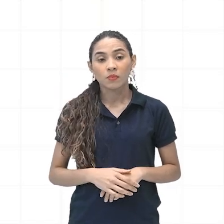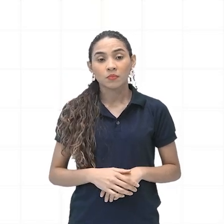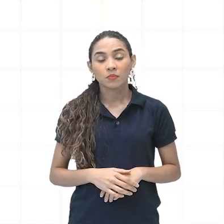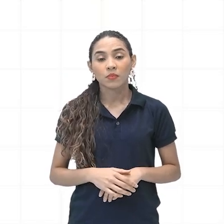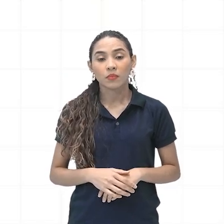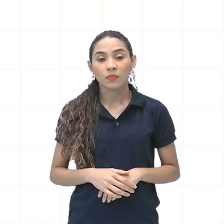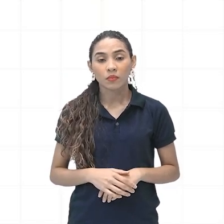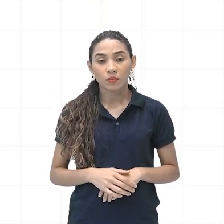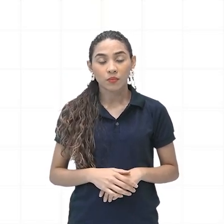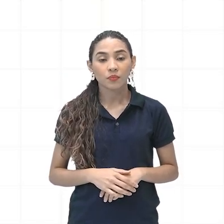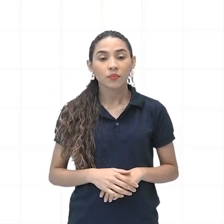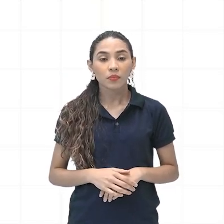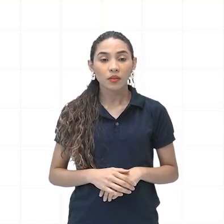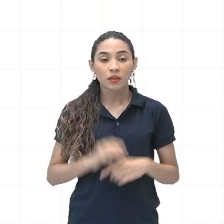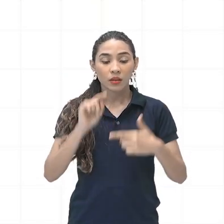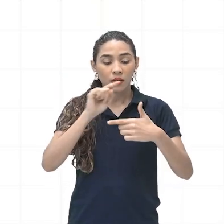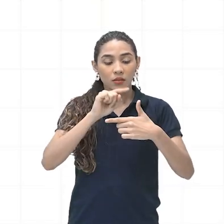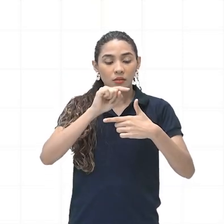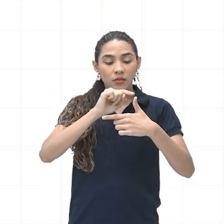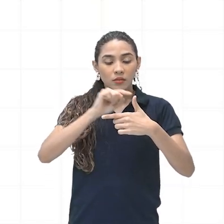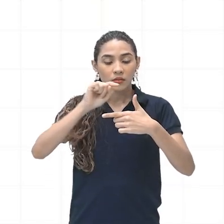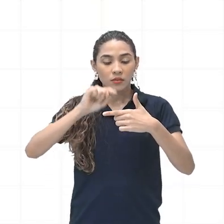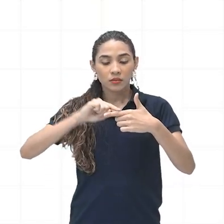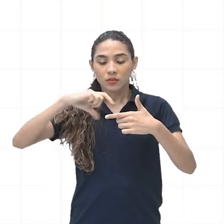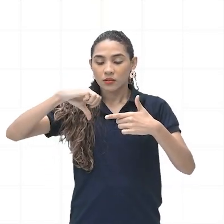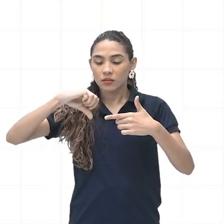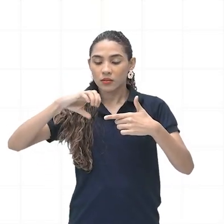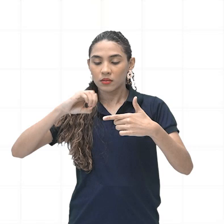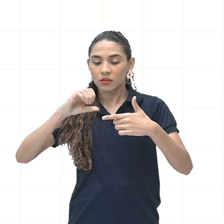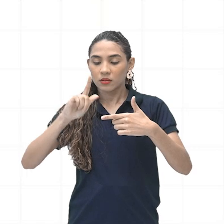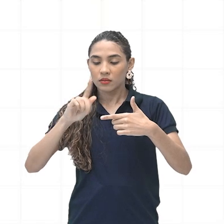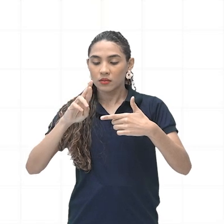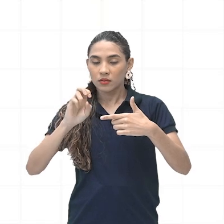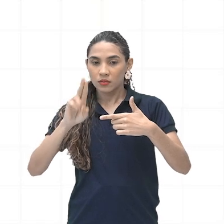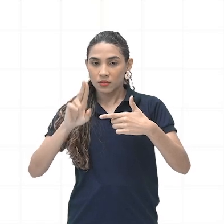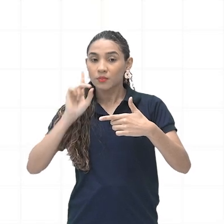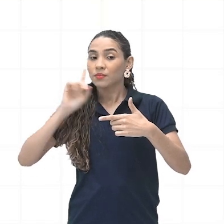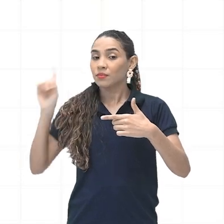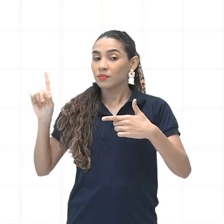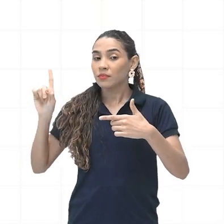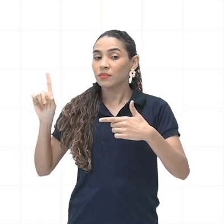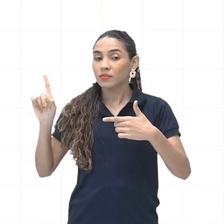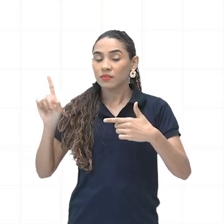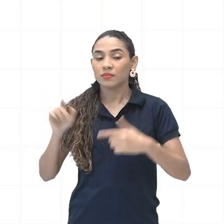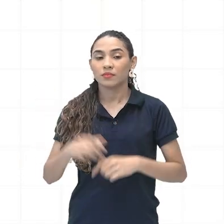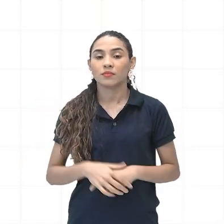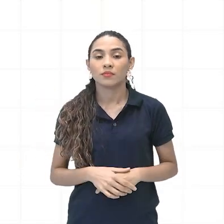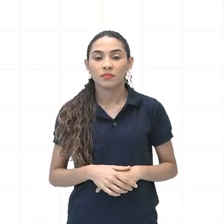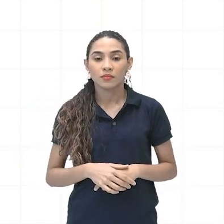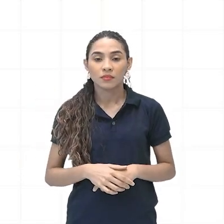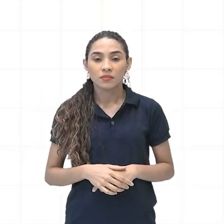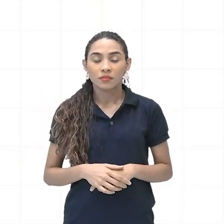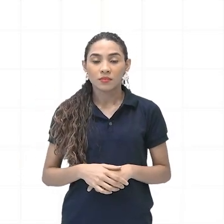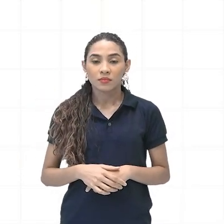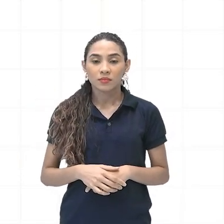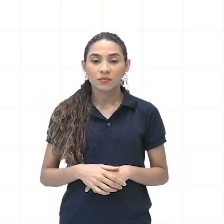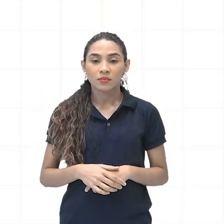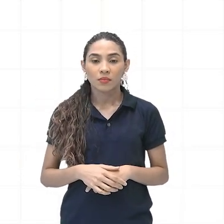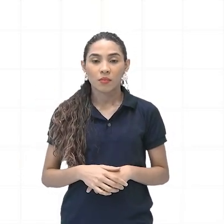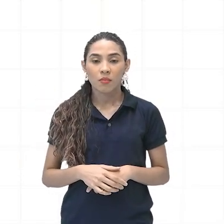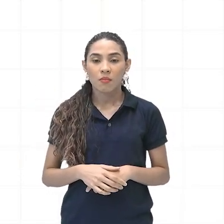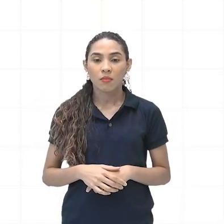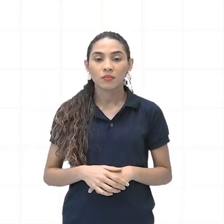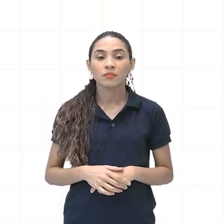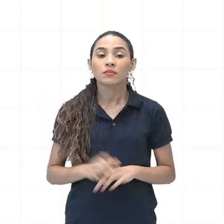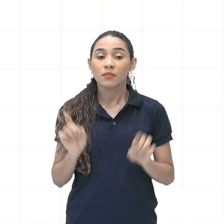ó, o ângulo de 90 graus, ele faz bem aqui, certo? Então, aqui faz o ângulo de 90 graus. O